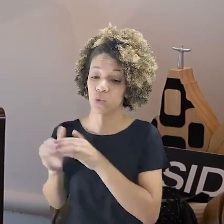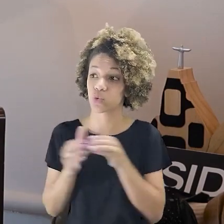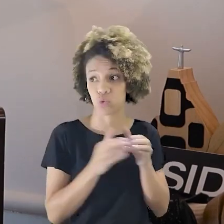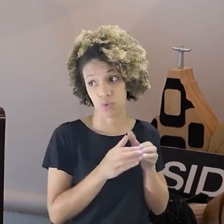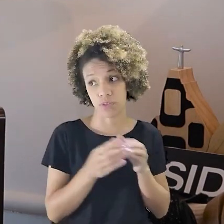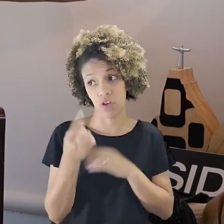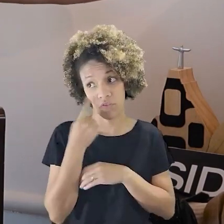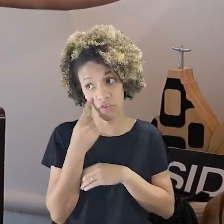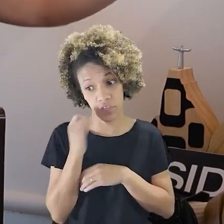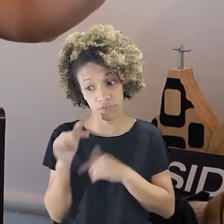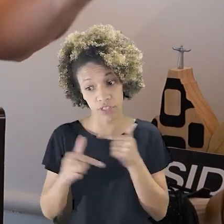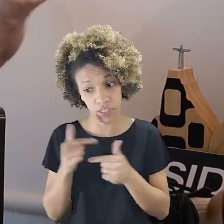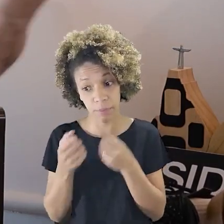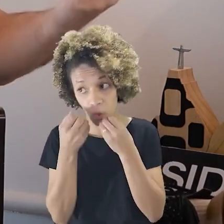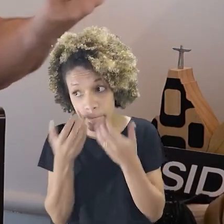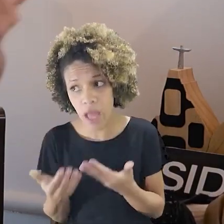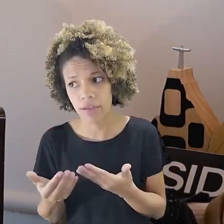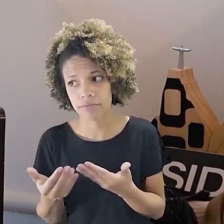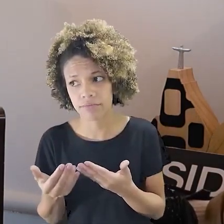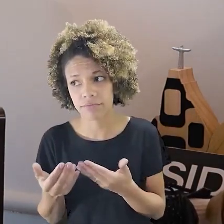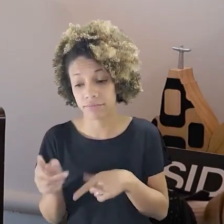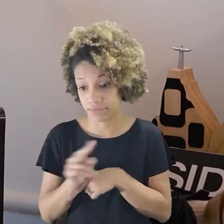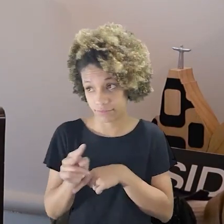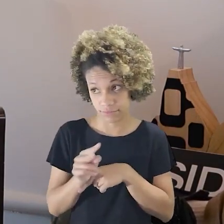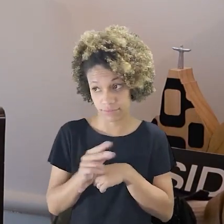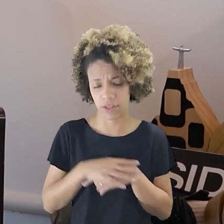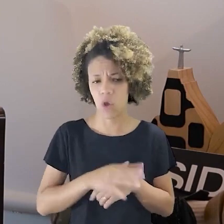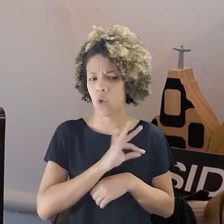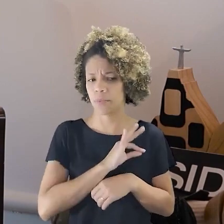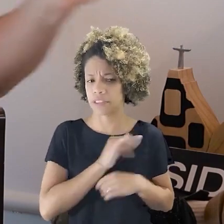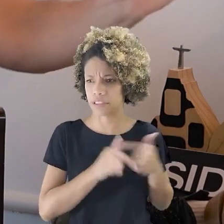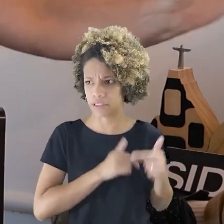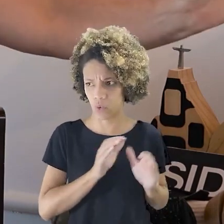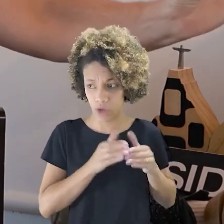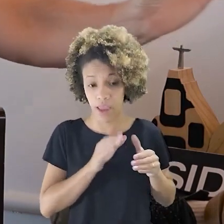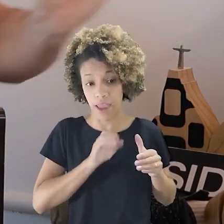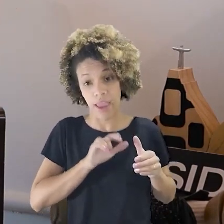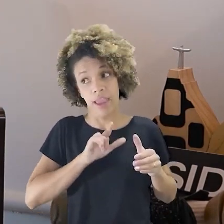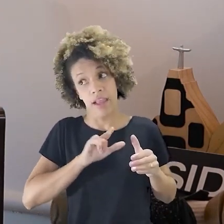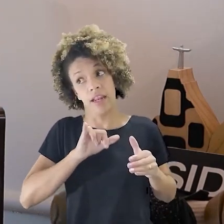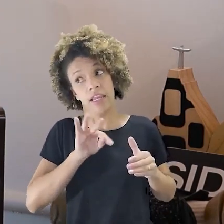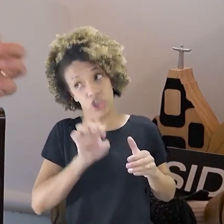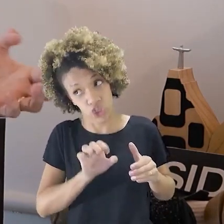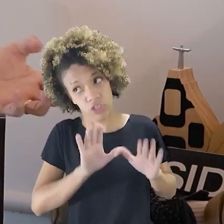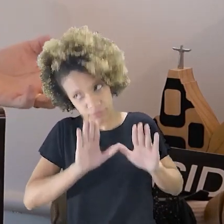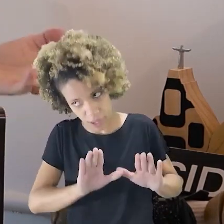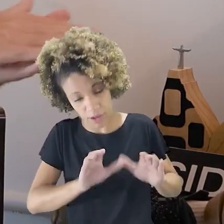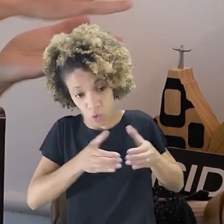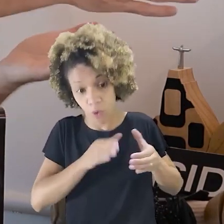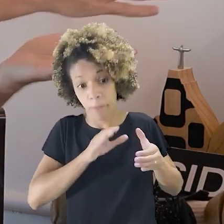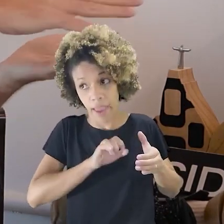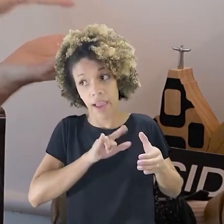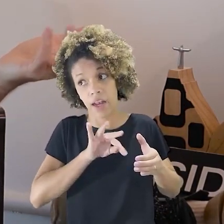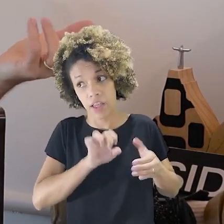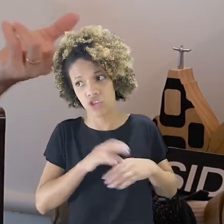equipes. Vamos ver se você trabalhou bem na operação. O policial trabalhar de elite, repito, tá? O cara do